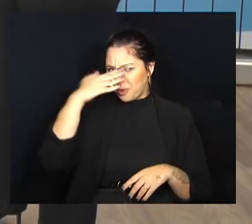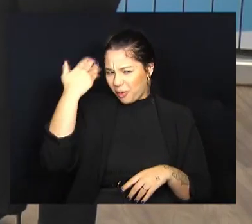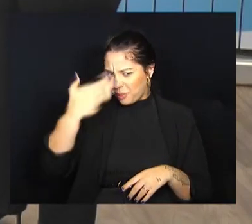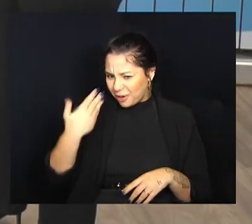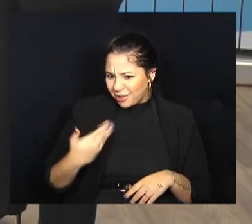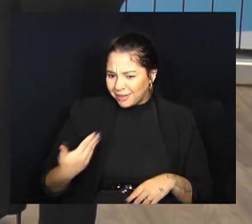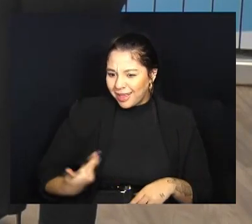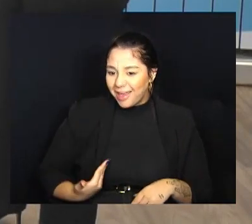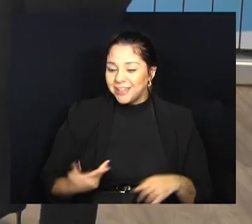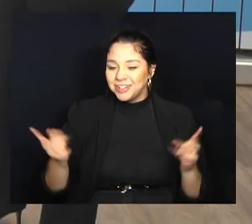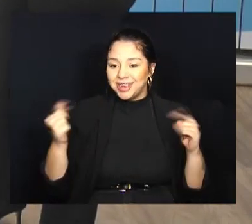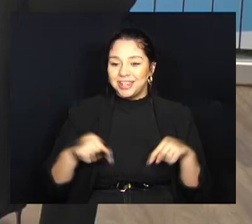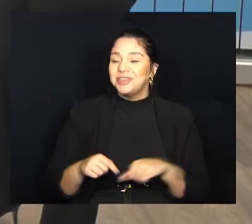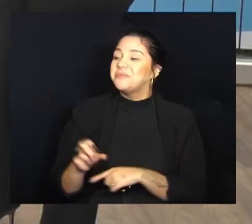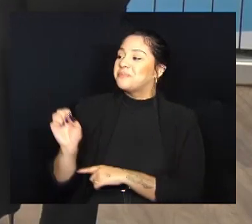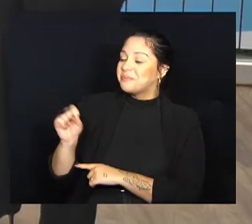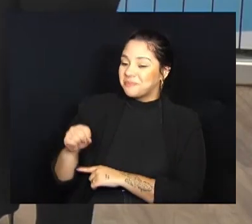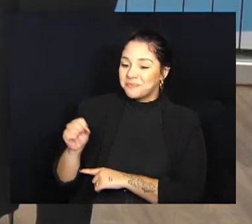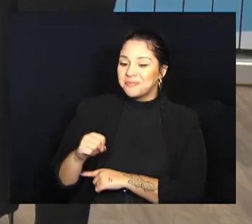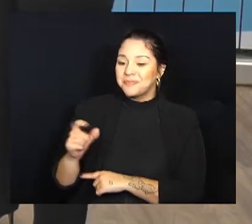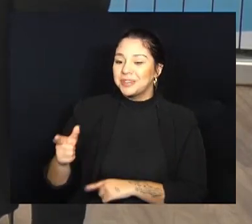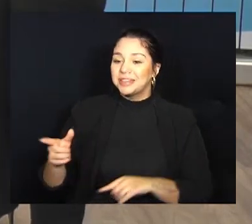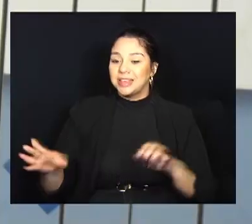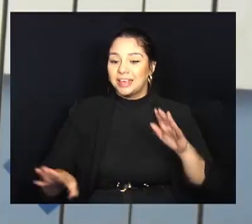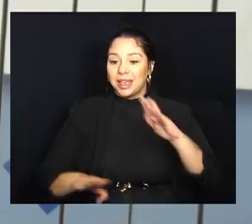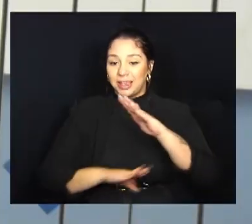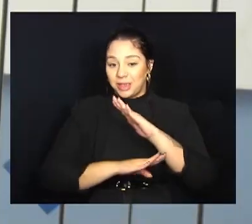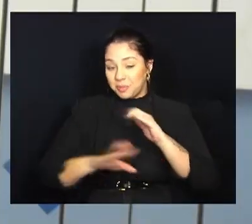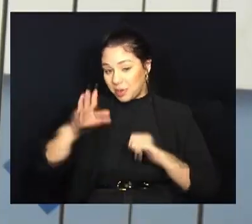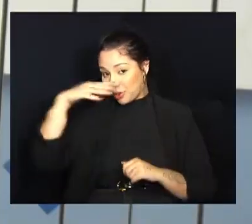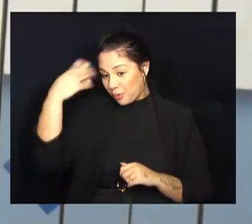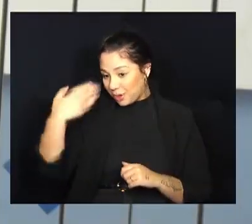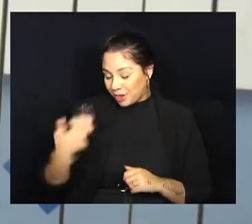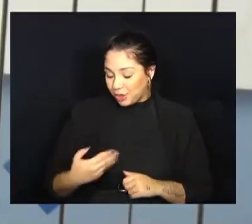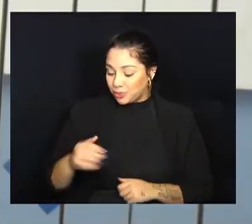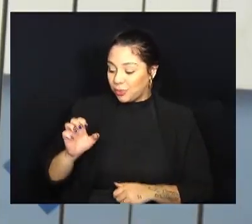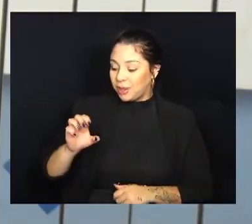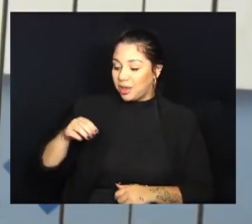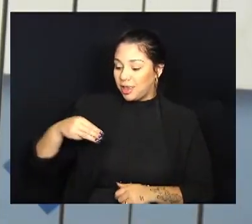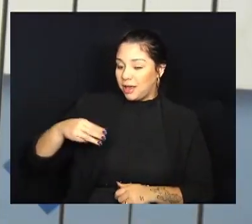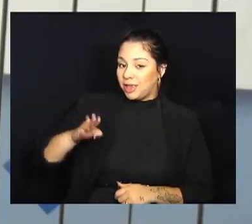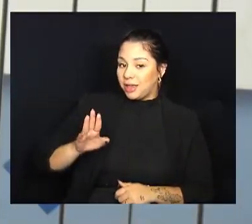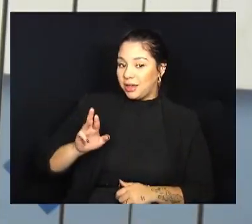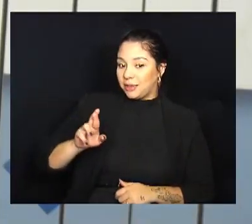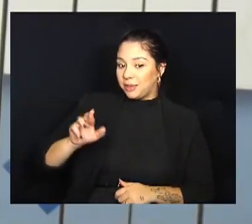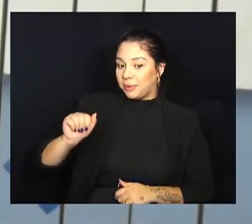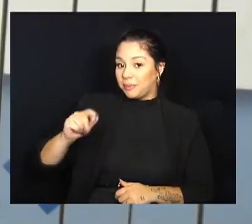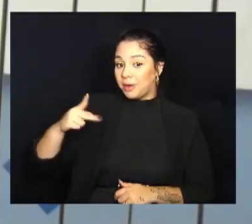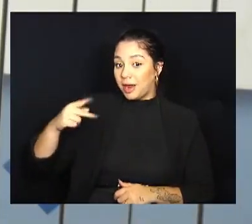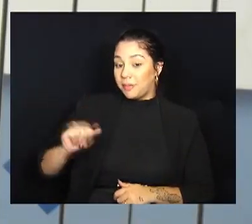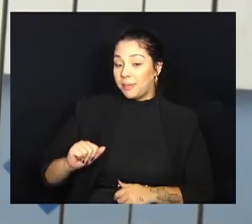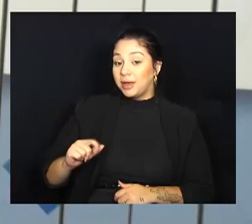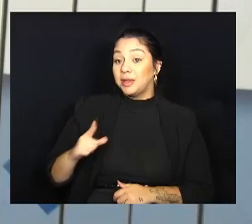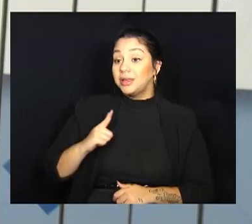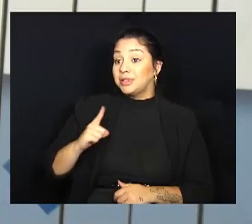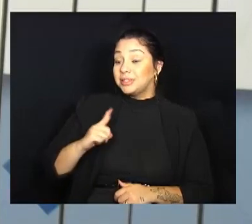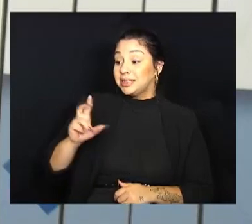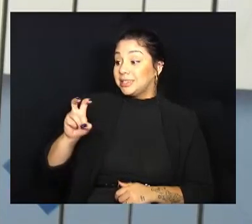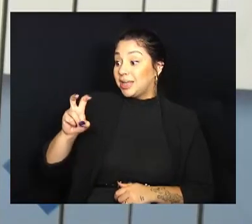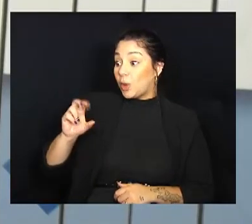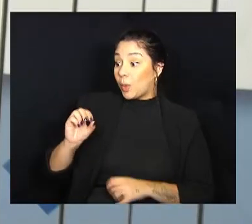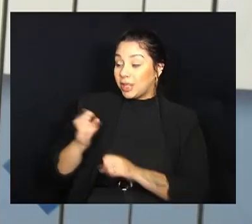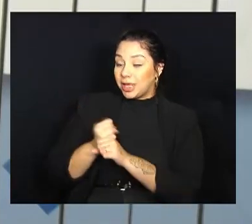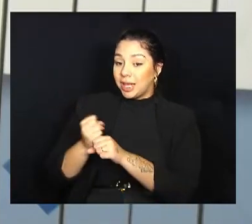homenagem aqui. A Câmara homenageou a Embrapa pelos seus 50 anos. A gente lembra que Campinas há